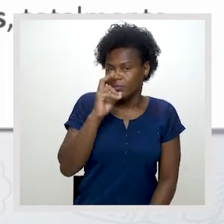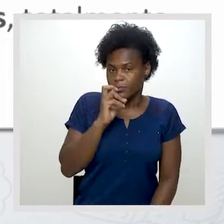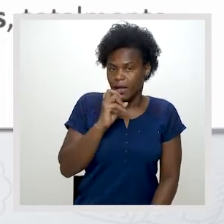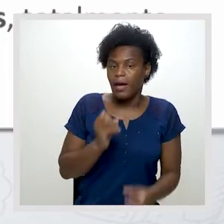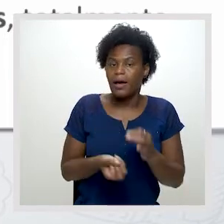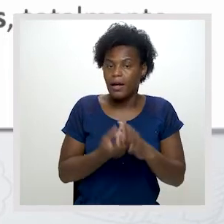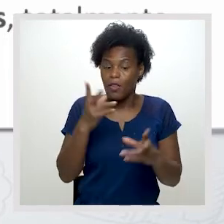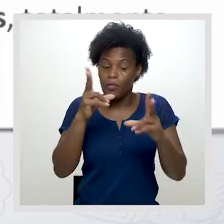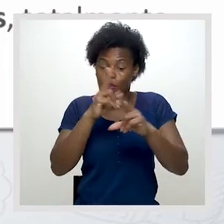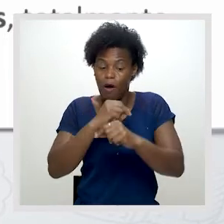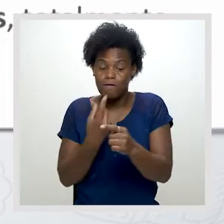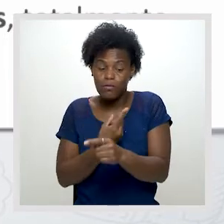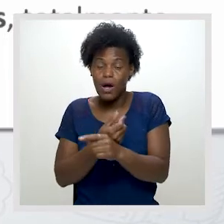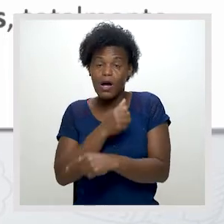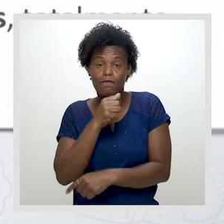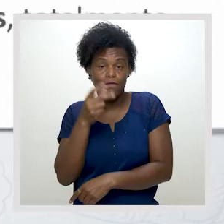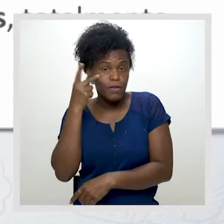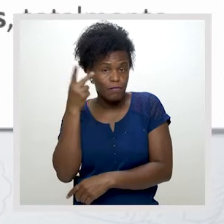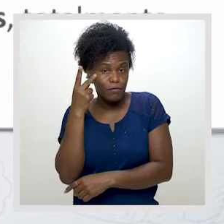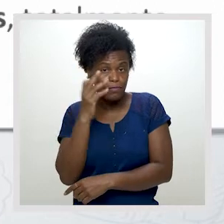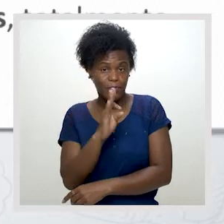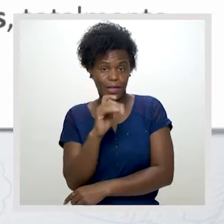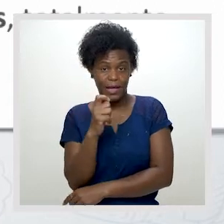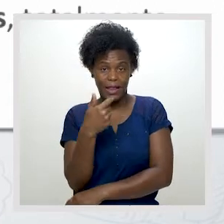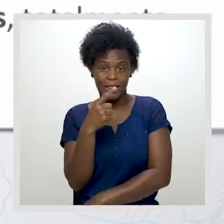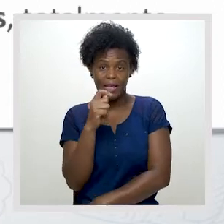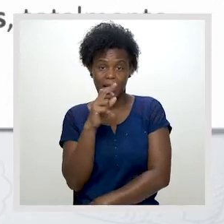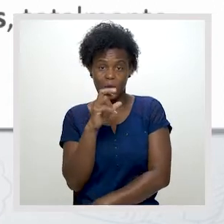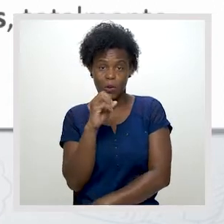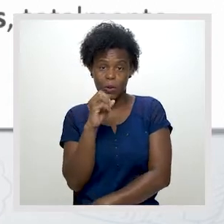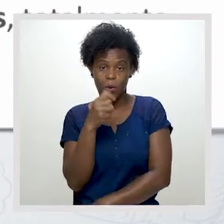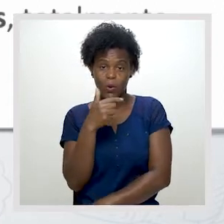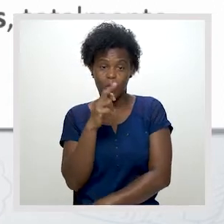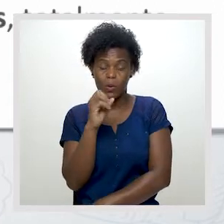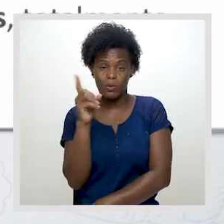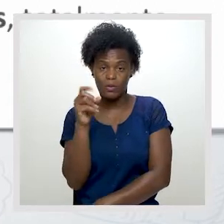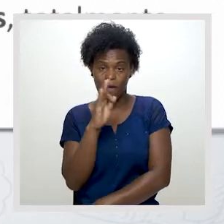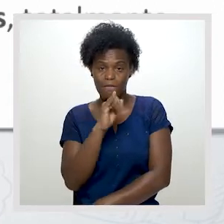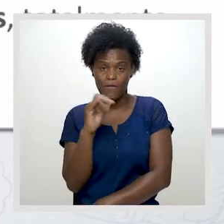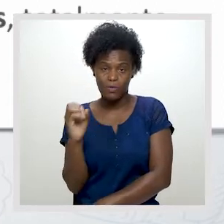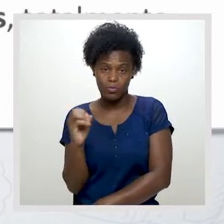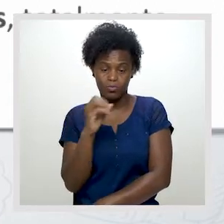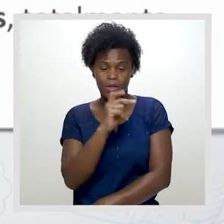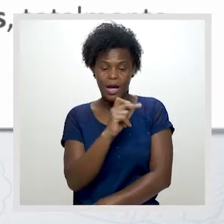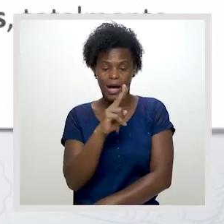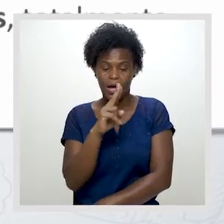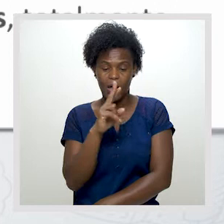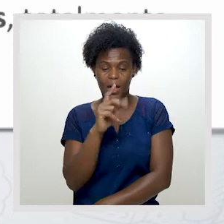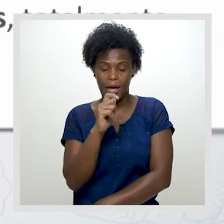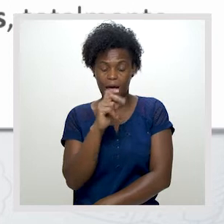assim novos seres vivos heterotróficos. Os seres vivos heterotróficos aeróbios,